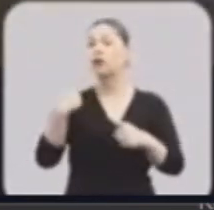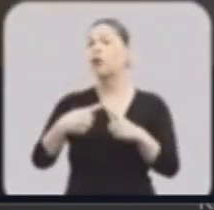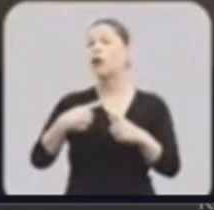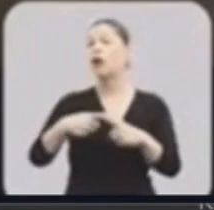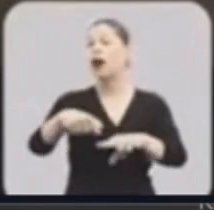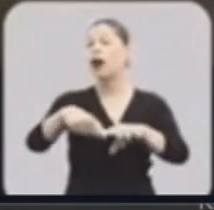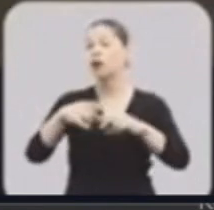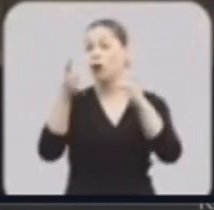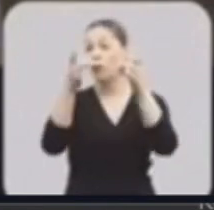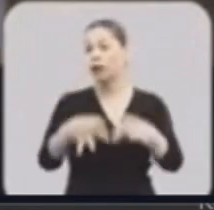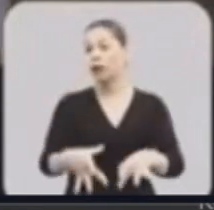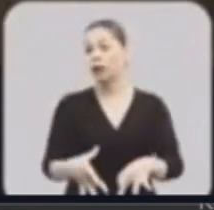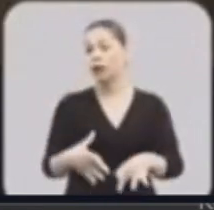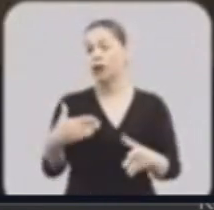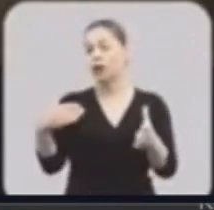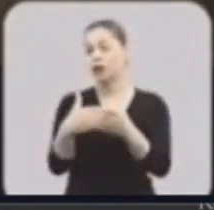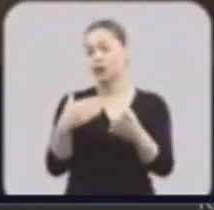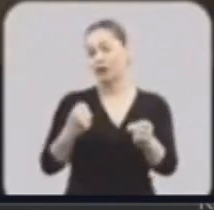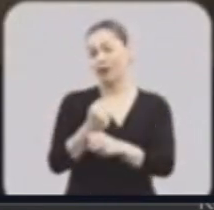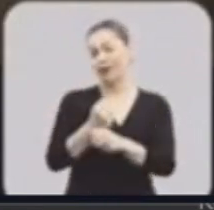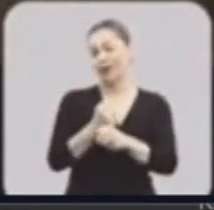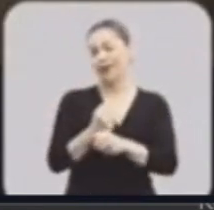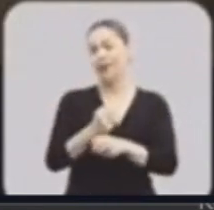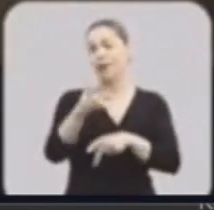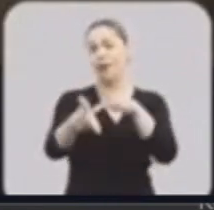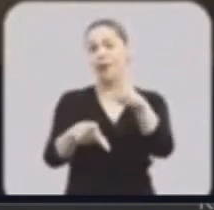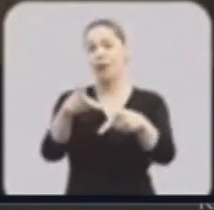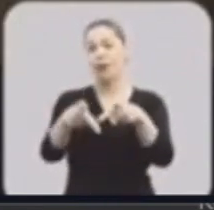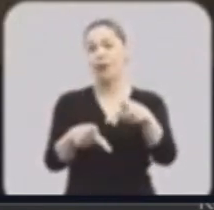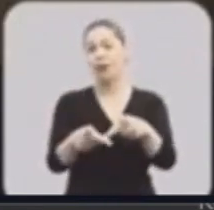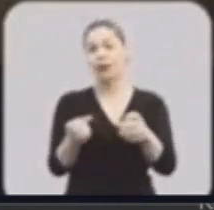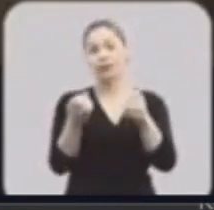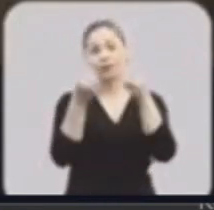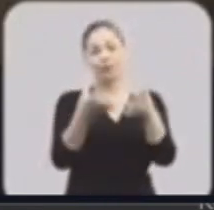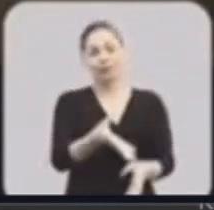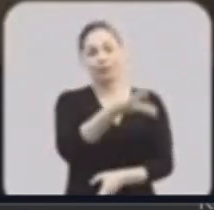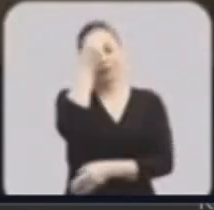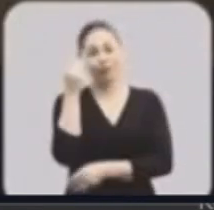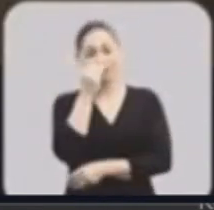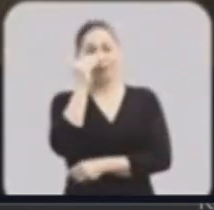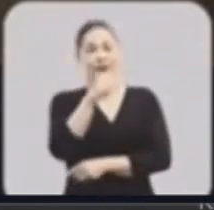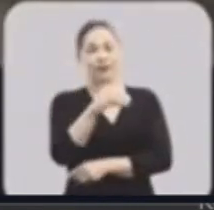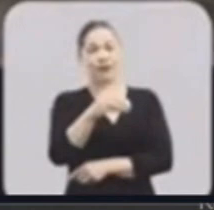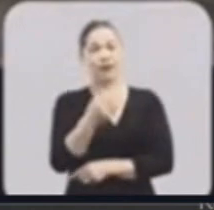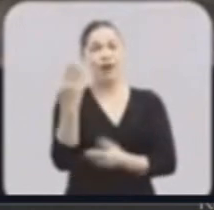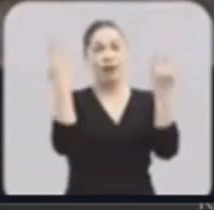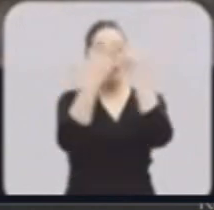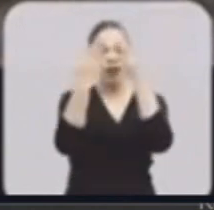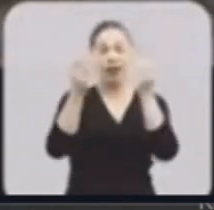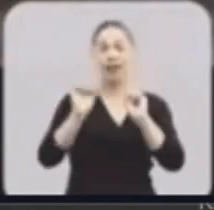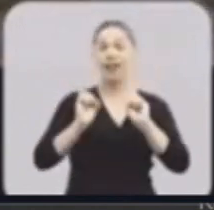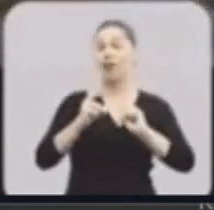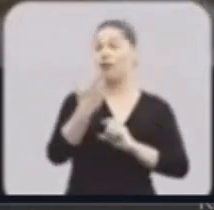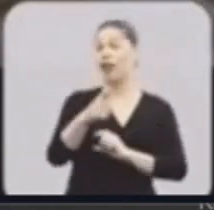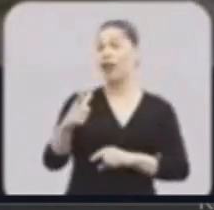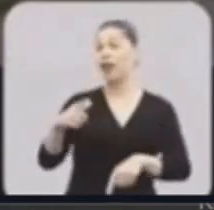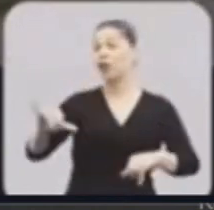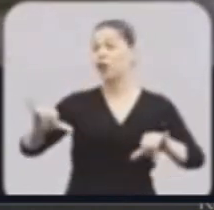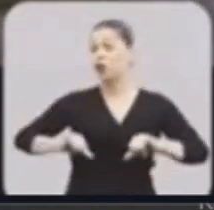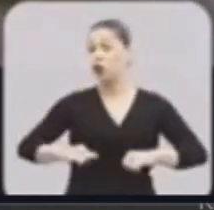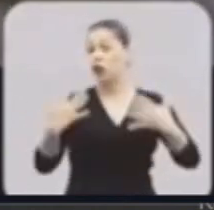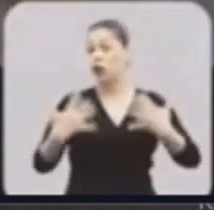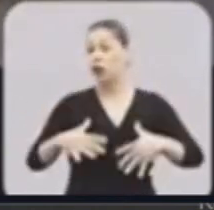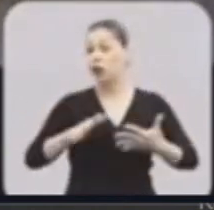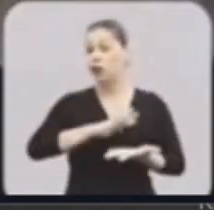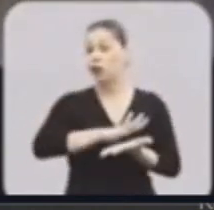do descaso e do abandono dos últimos anos. Uma população esquecida, ignorada, invisibilizada,